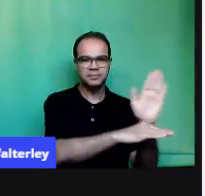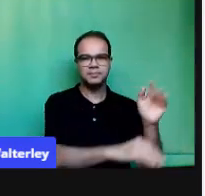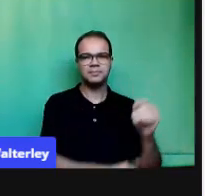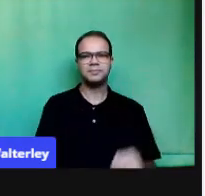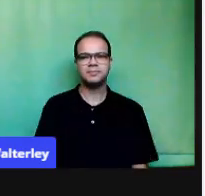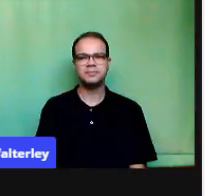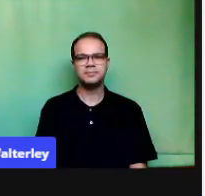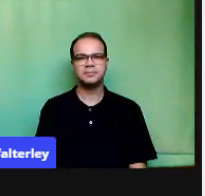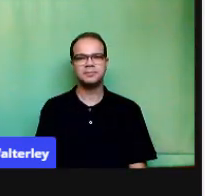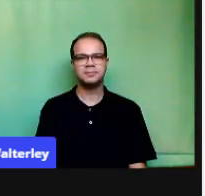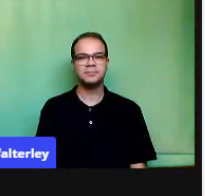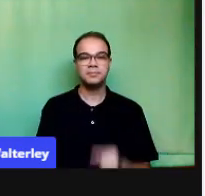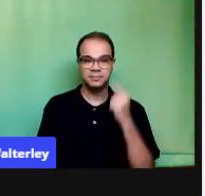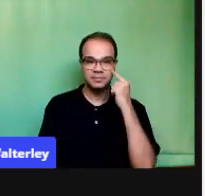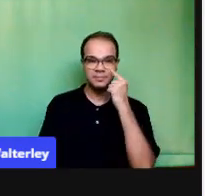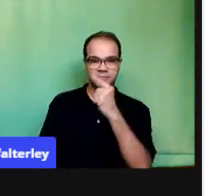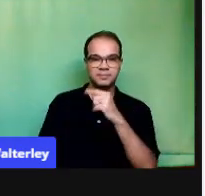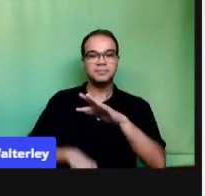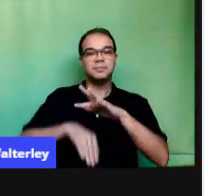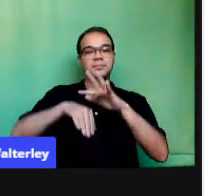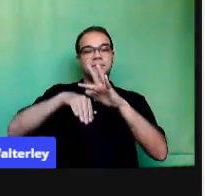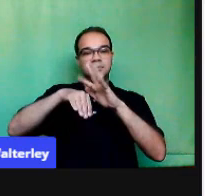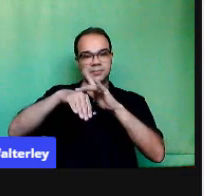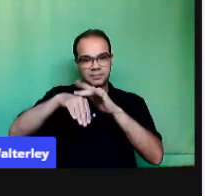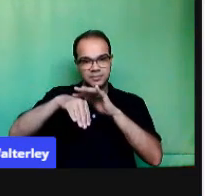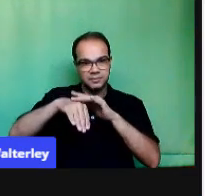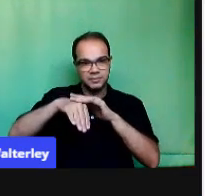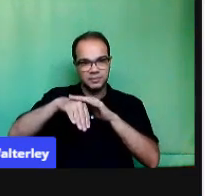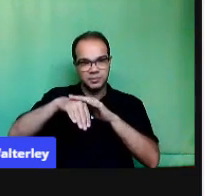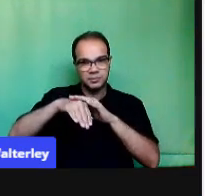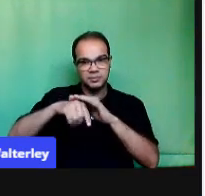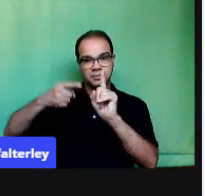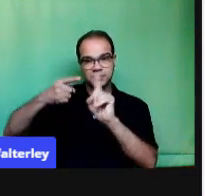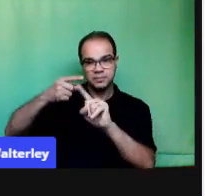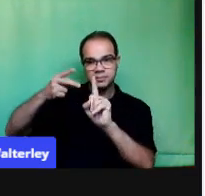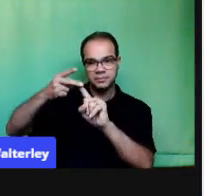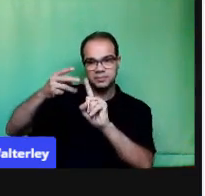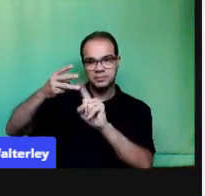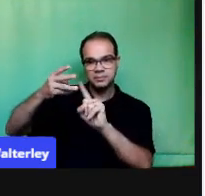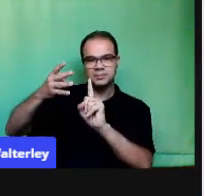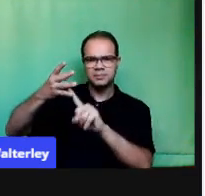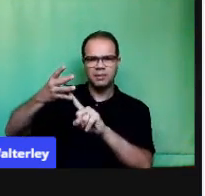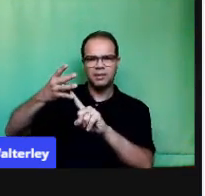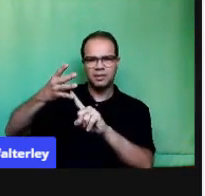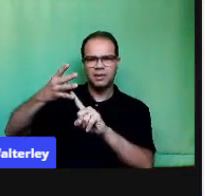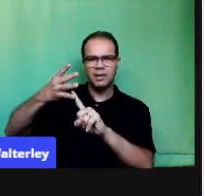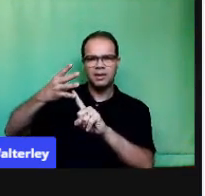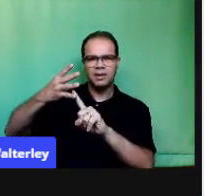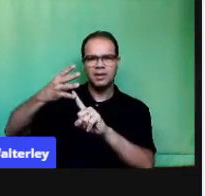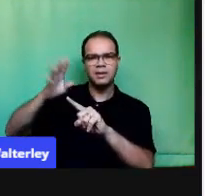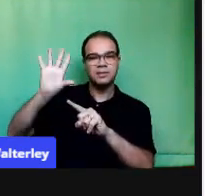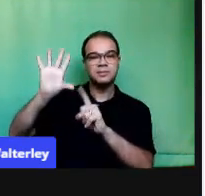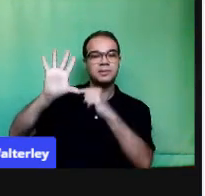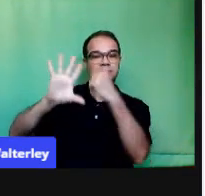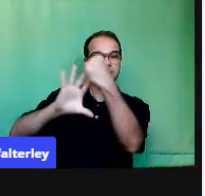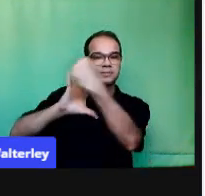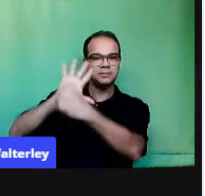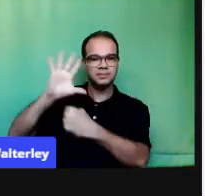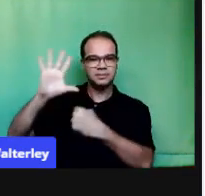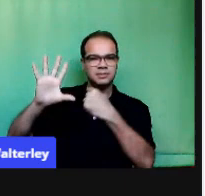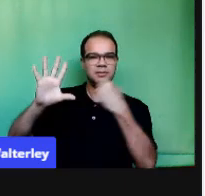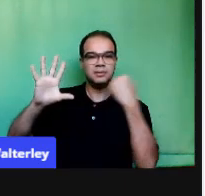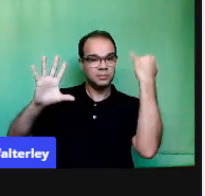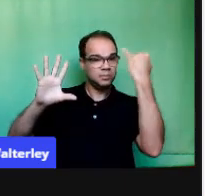Então existem algumas doenças, né, que elas são mais importantes para a gente quando a gente fala das zoonoses, que talvez a gente tenha um